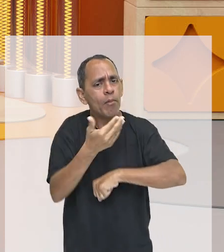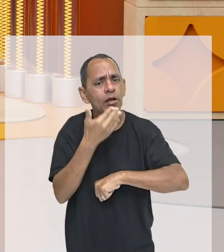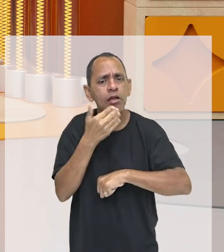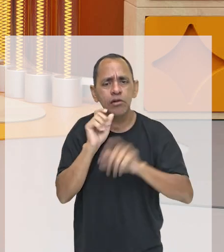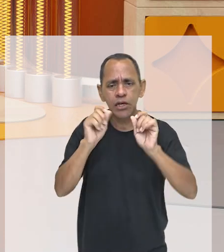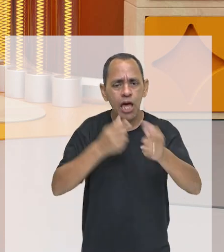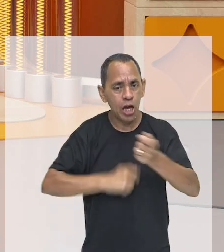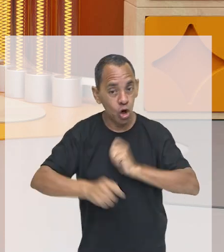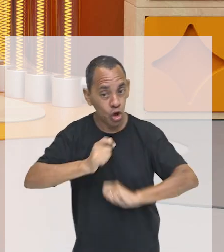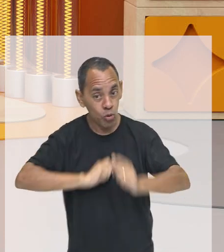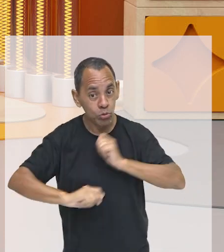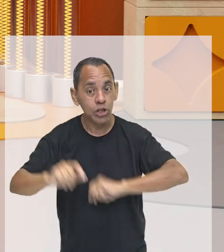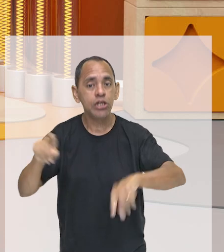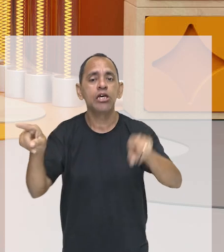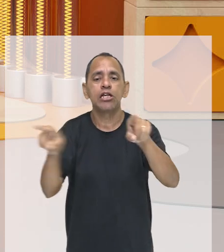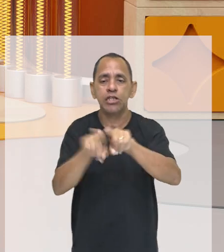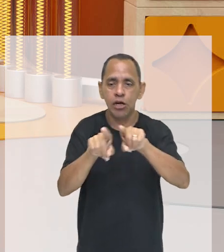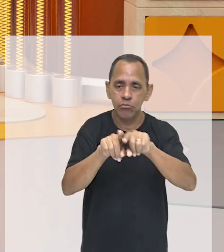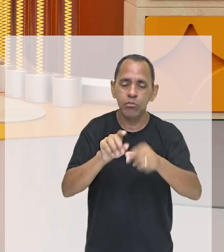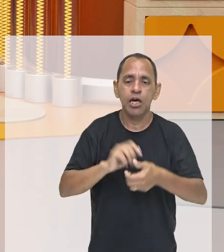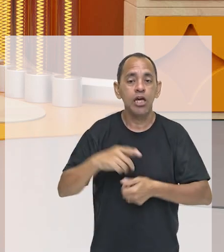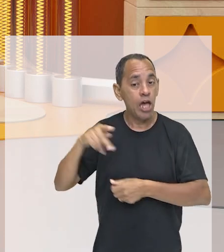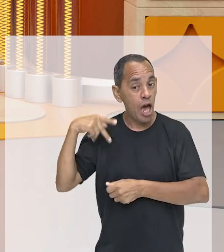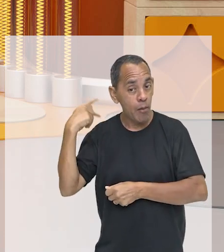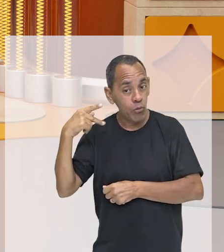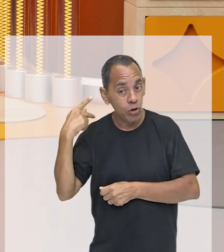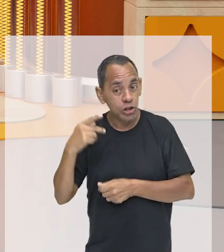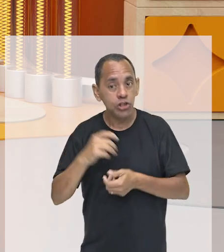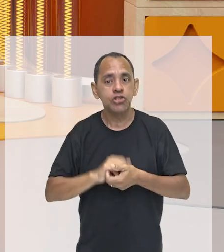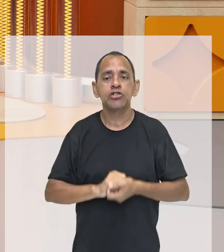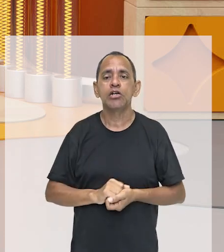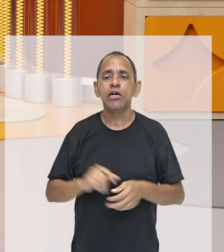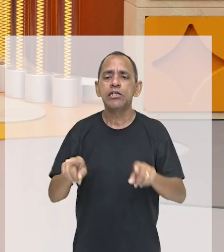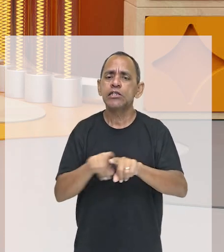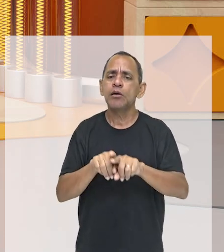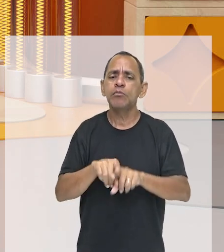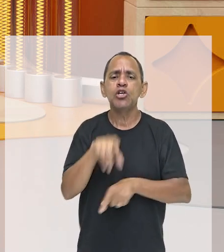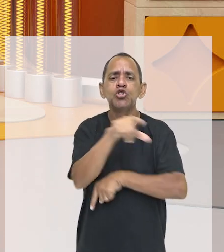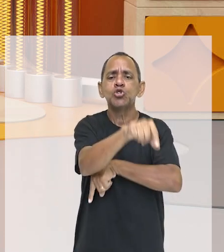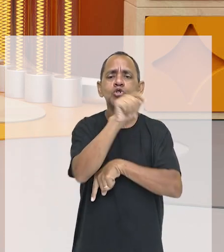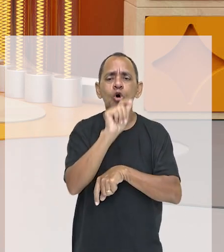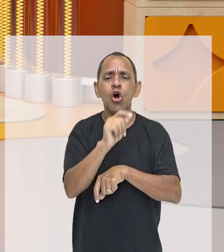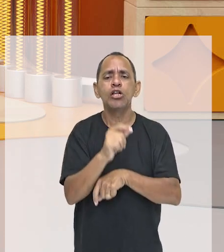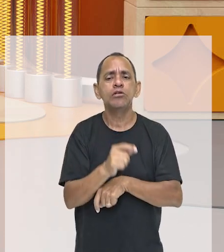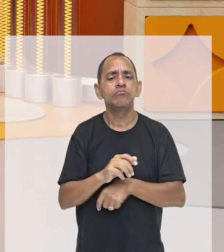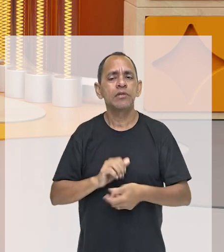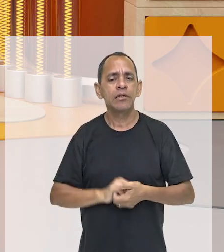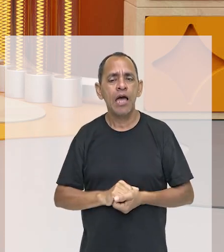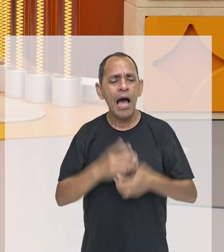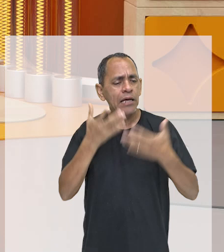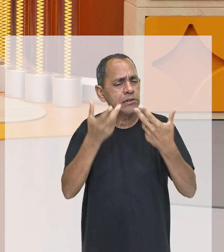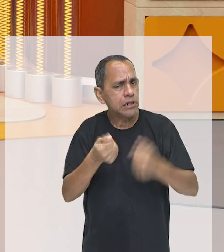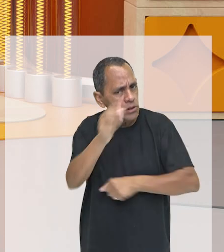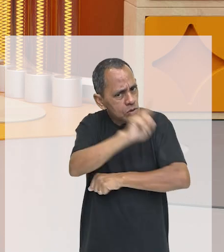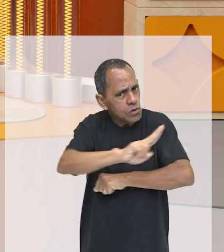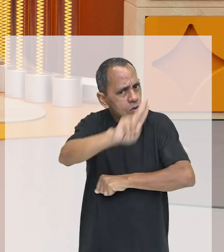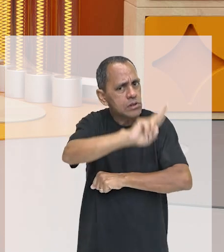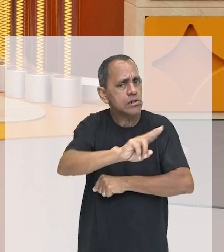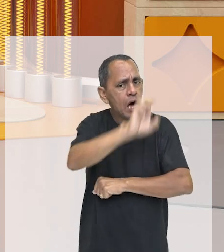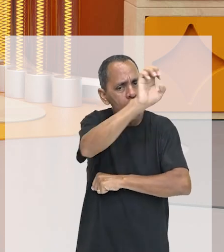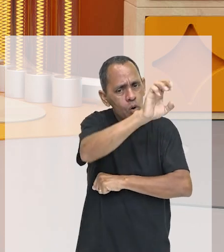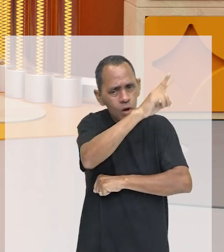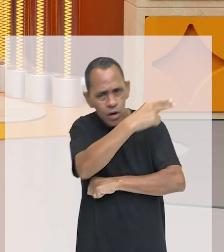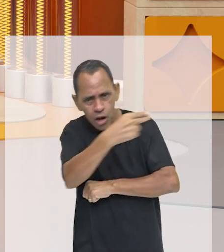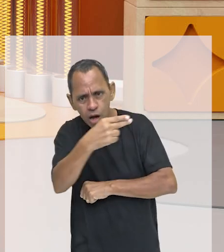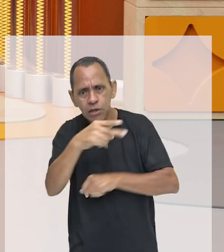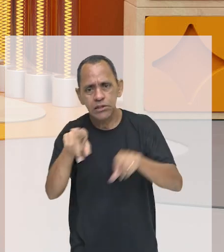cada vez mais a sua comunicação política, então eles decidem fazer isso, tá? Além ali também do Japão,